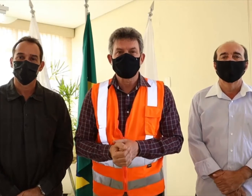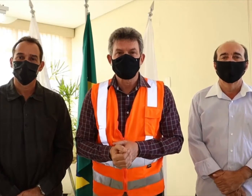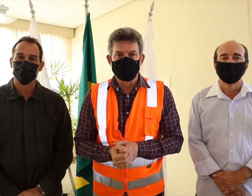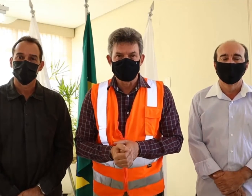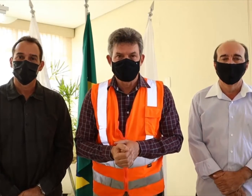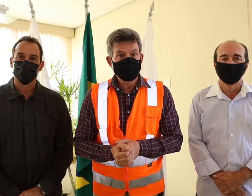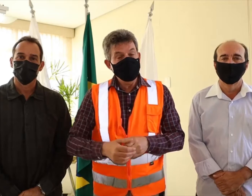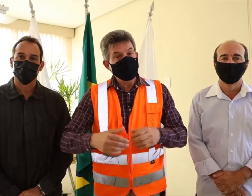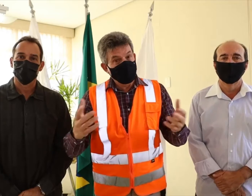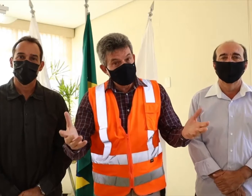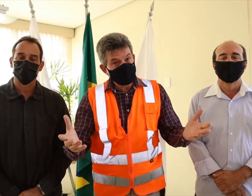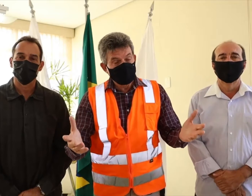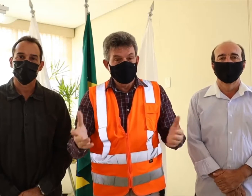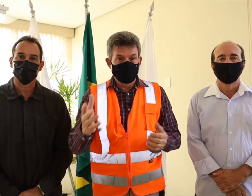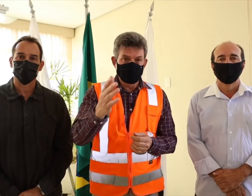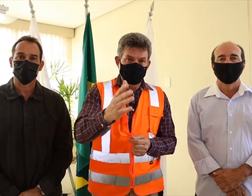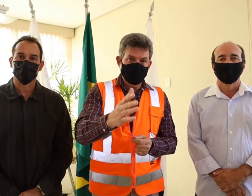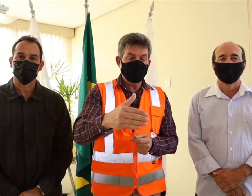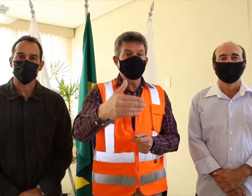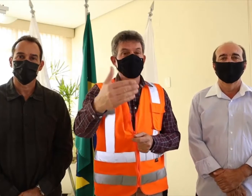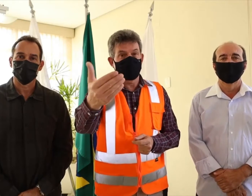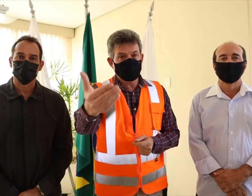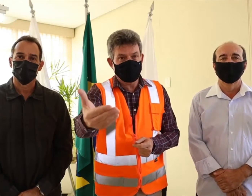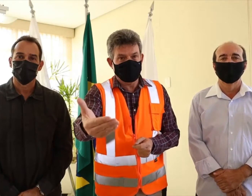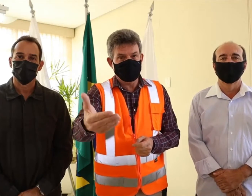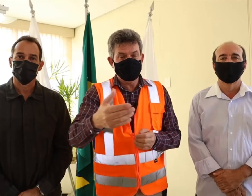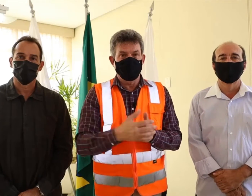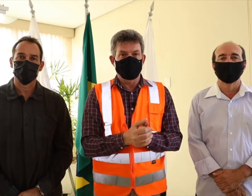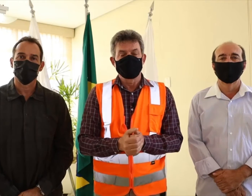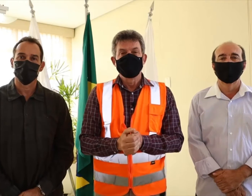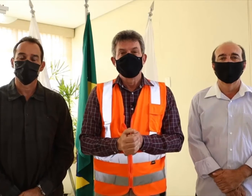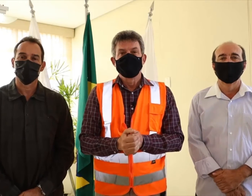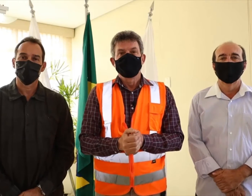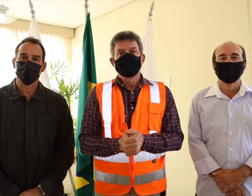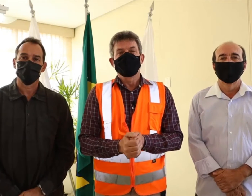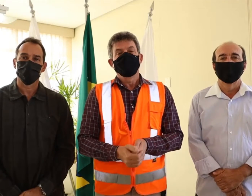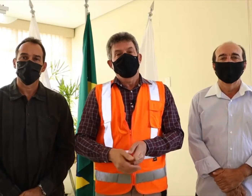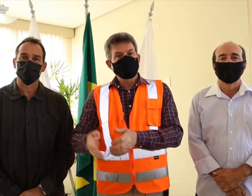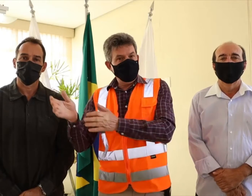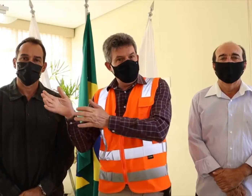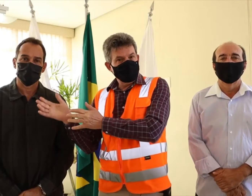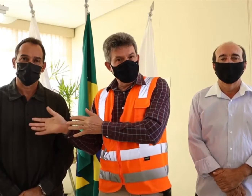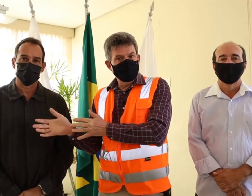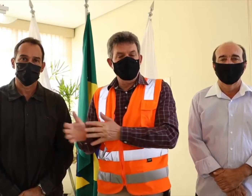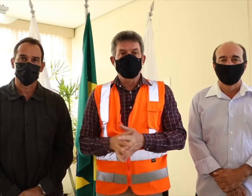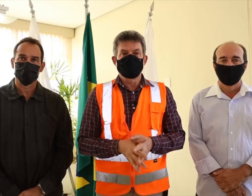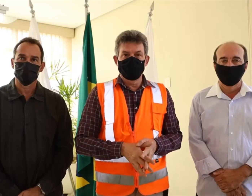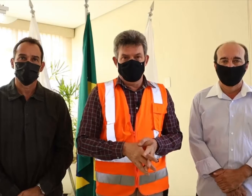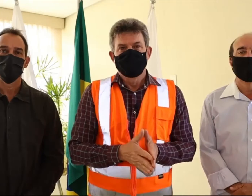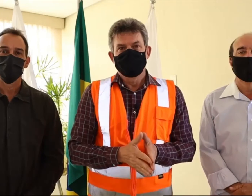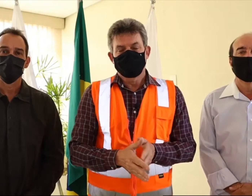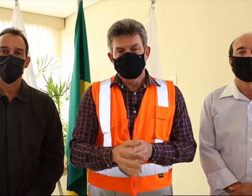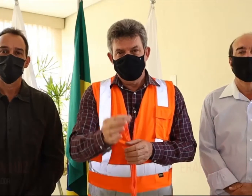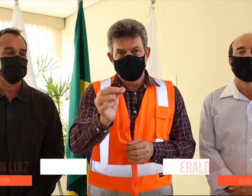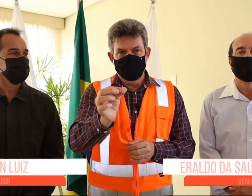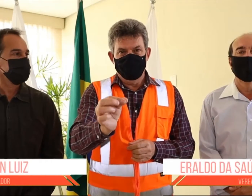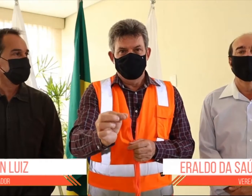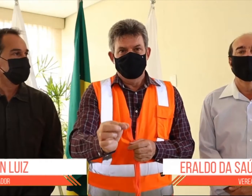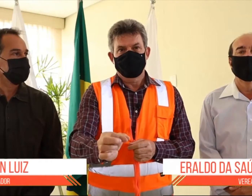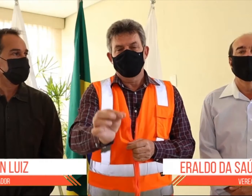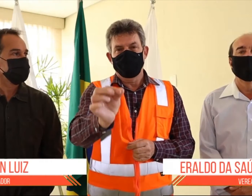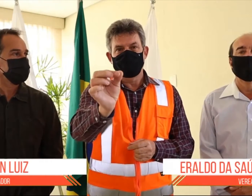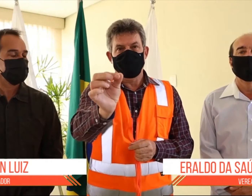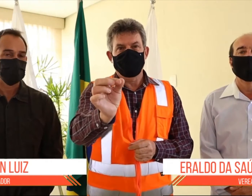para os Sete Lagoanos. E, lógico, boa notícia e o nosso agradecimento, né? Através dos dois vereadores, eles